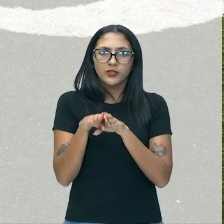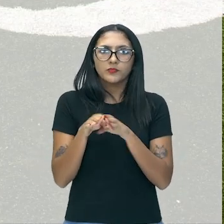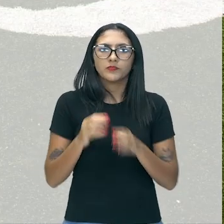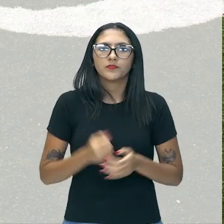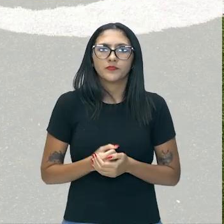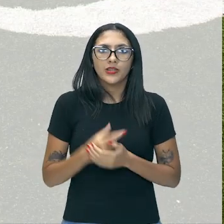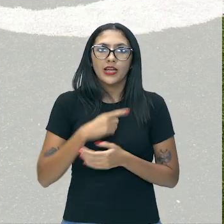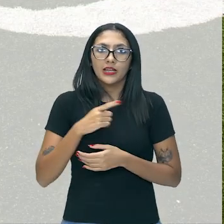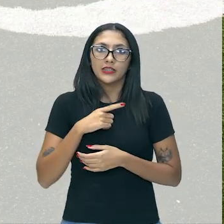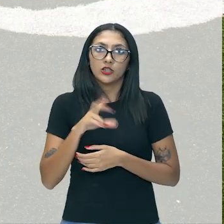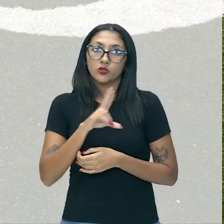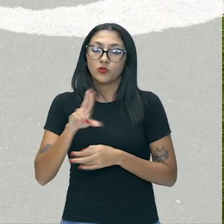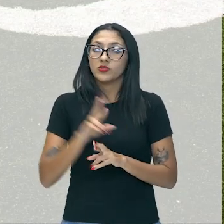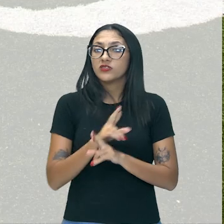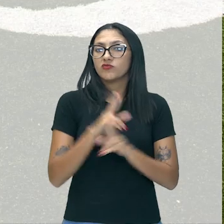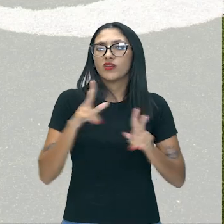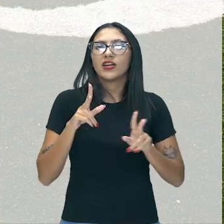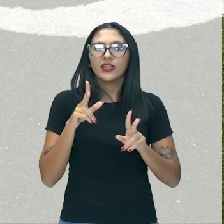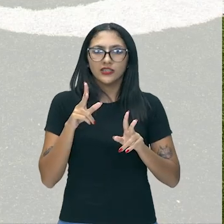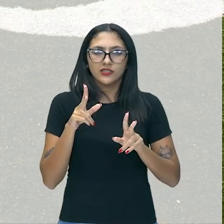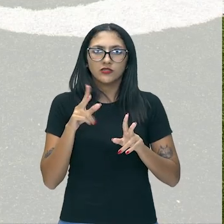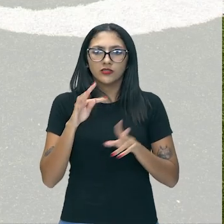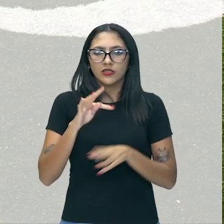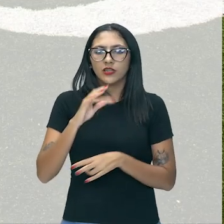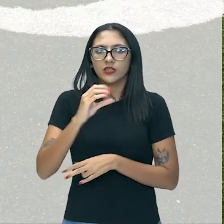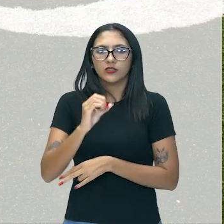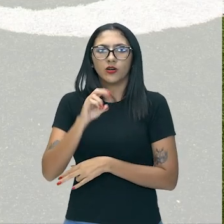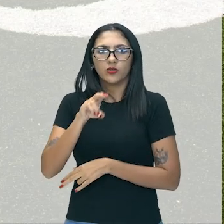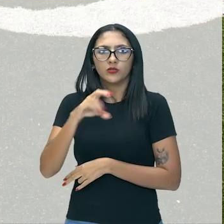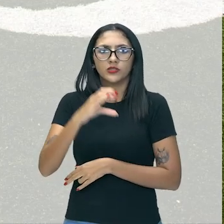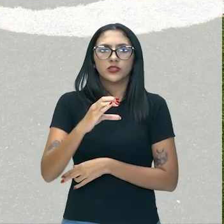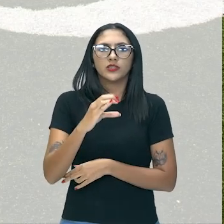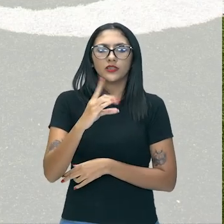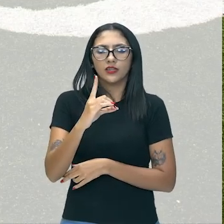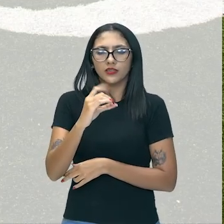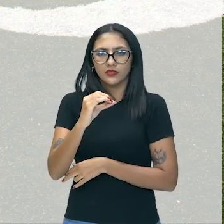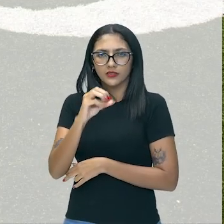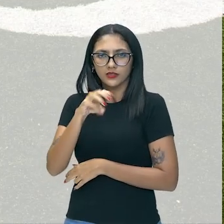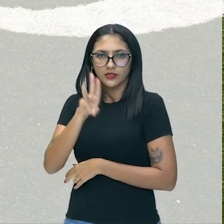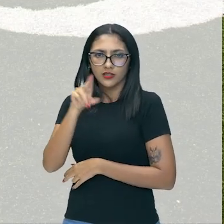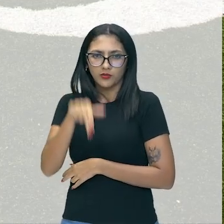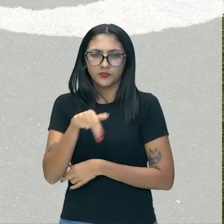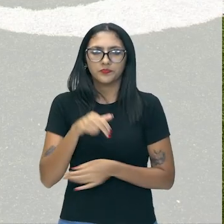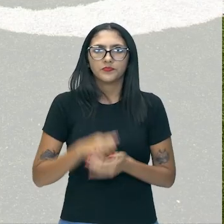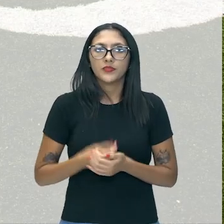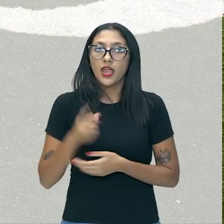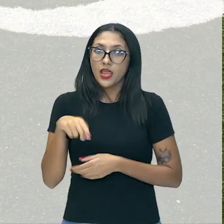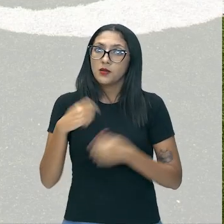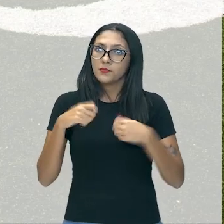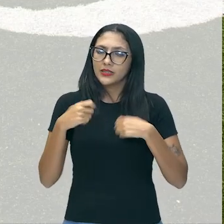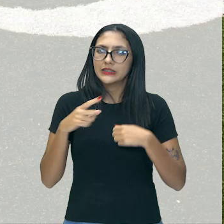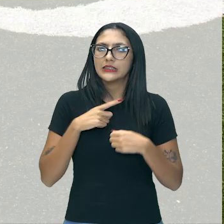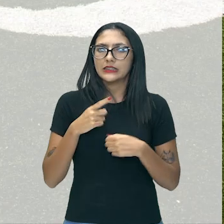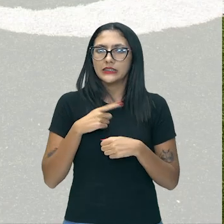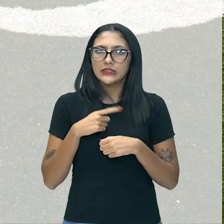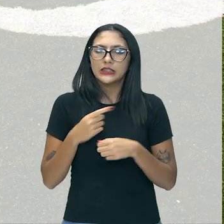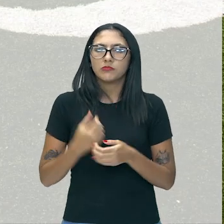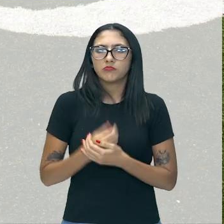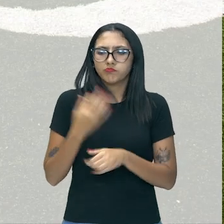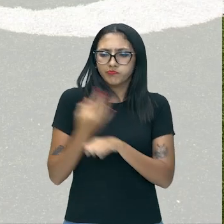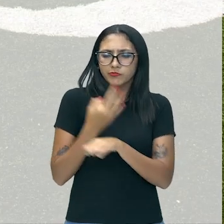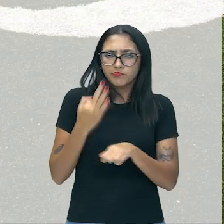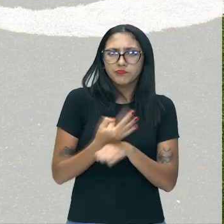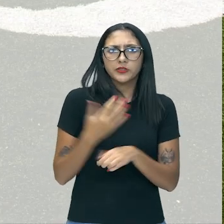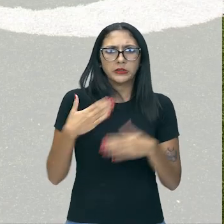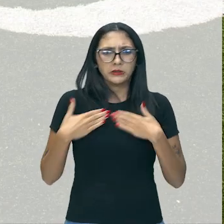o touchdown, tá? É um jogo que demanda também bastante velocidade, agilidade, capacidade